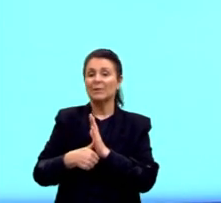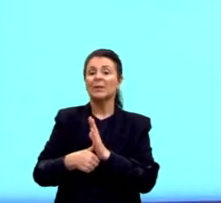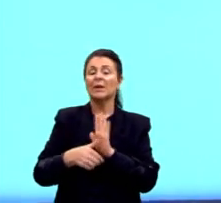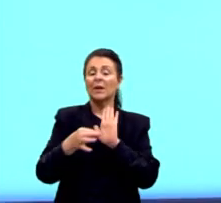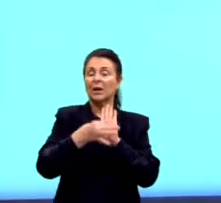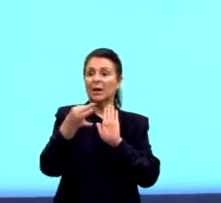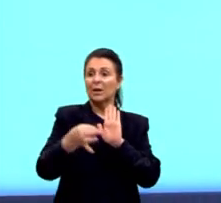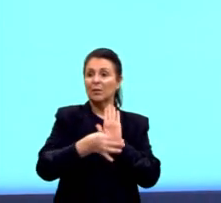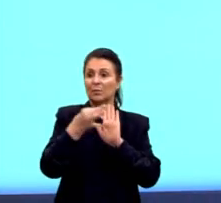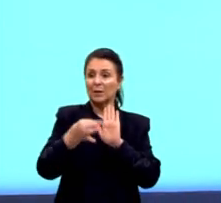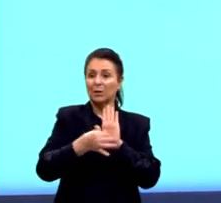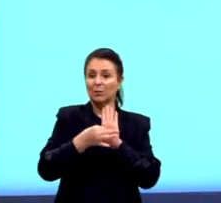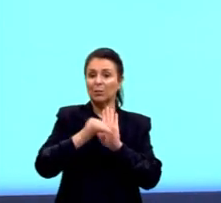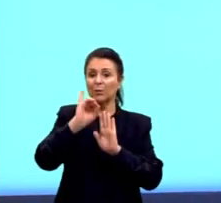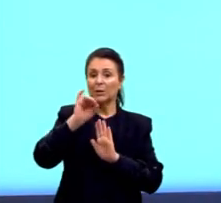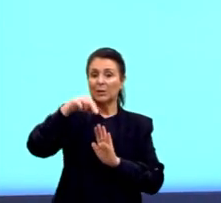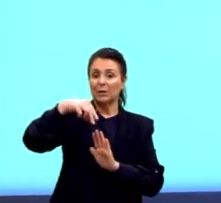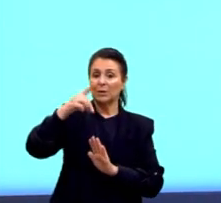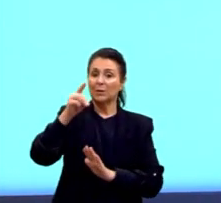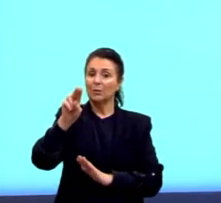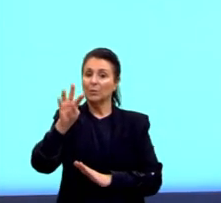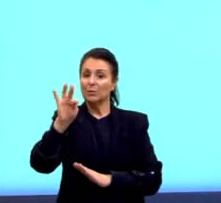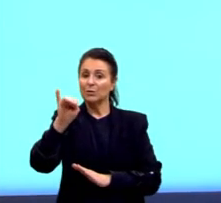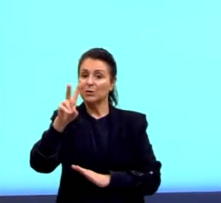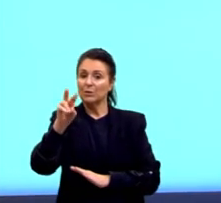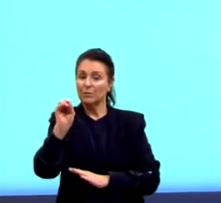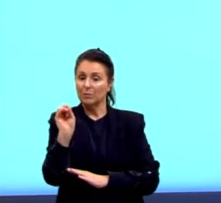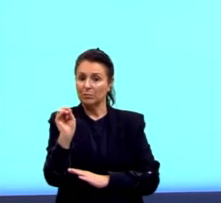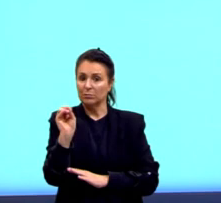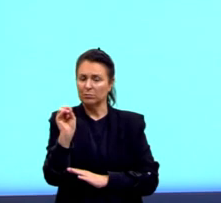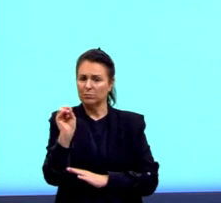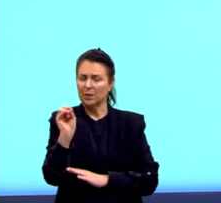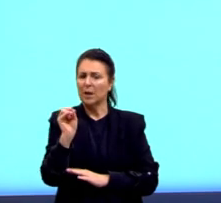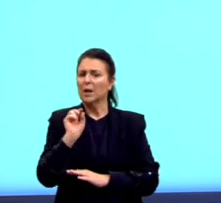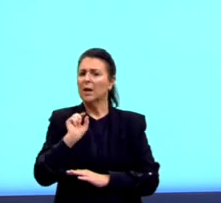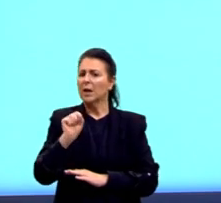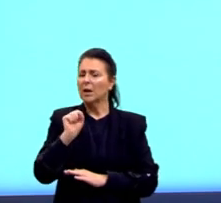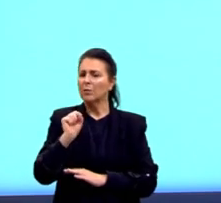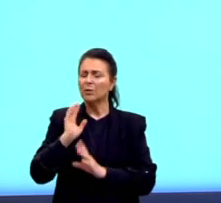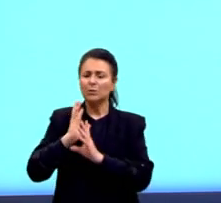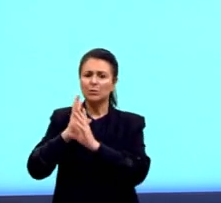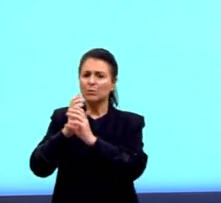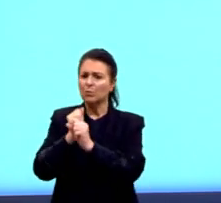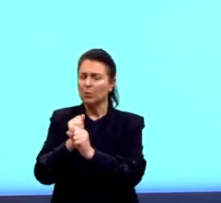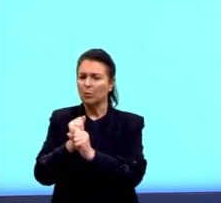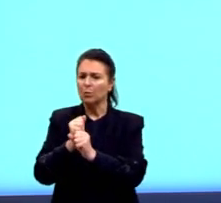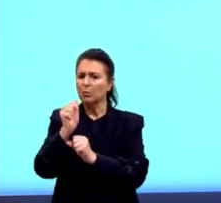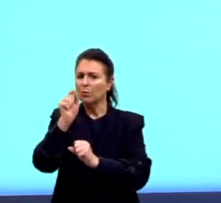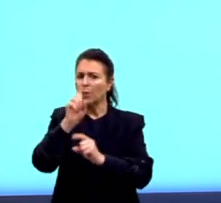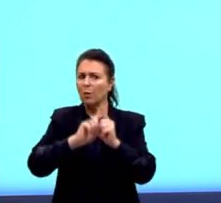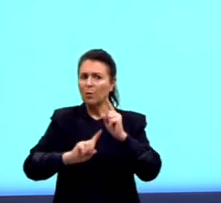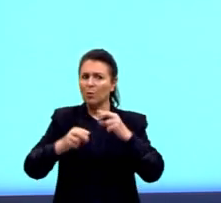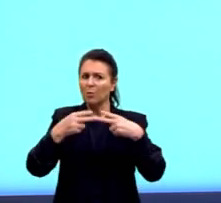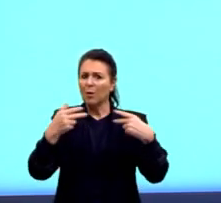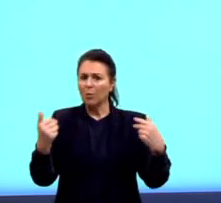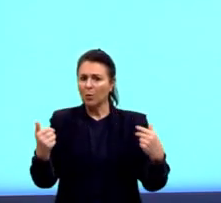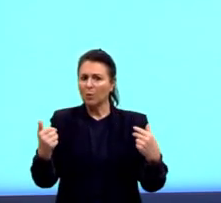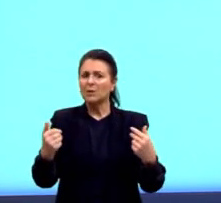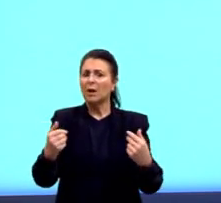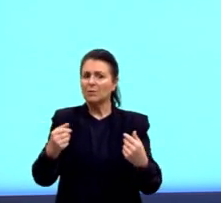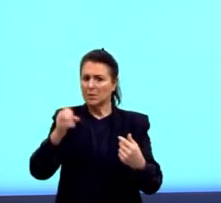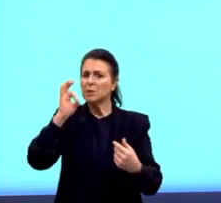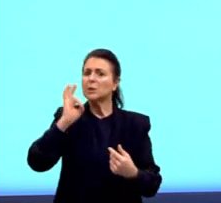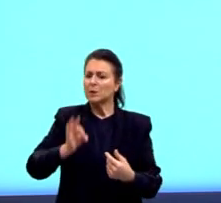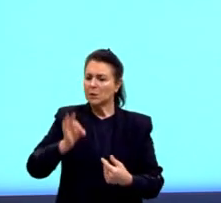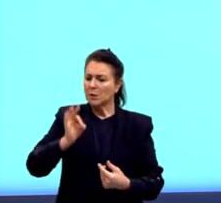argumento indutivo aquilo que a gente concluí quando algo vai dar certo depois de